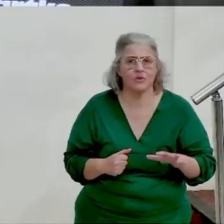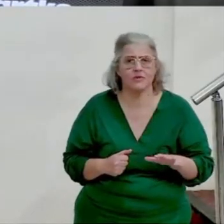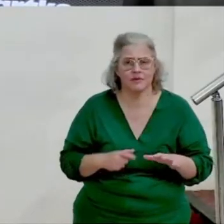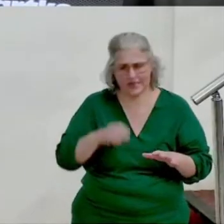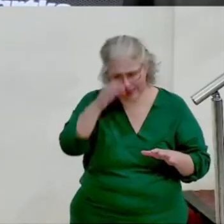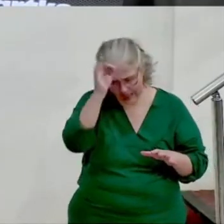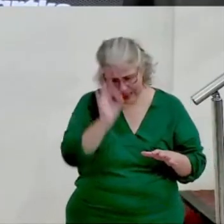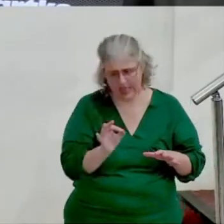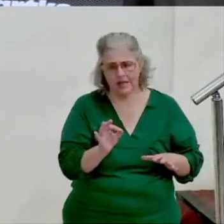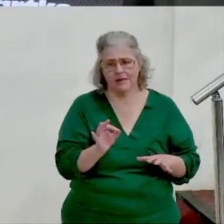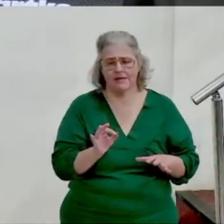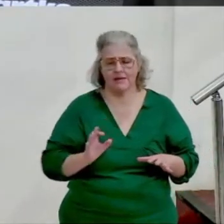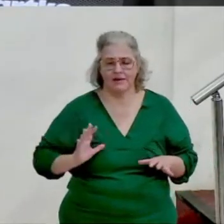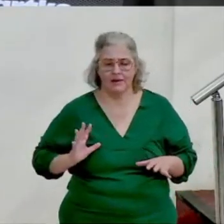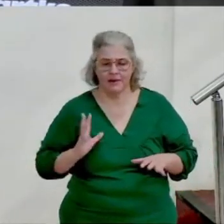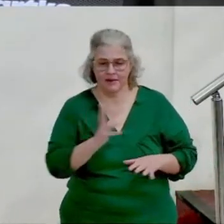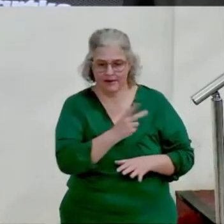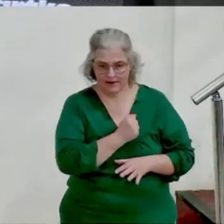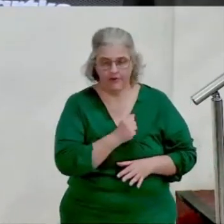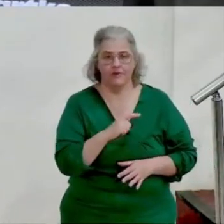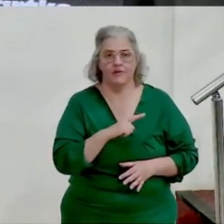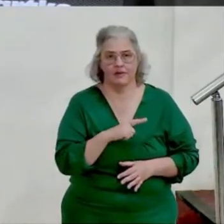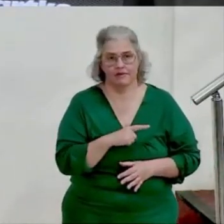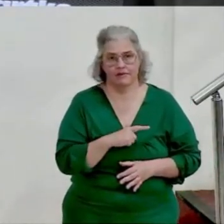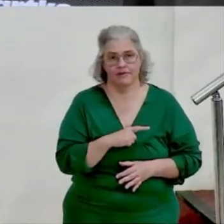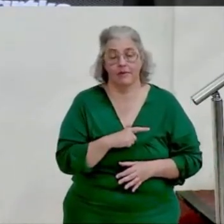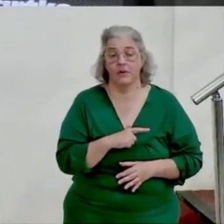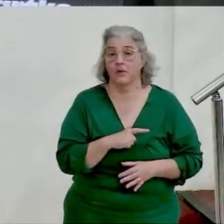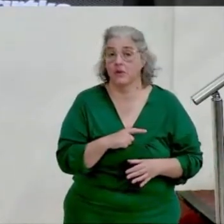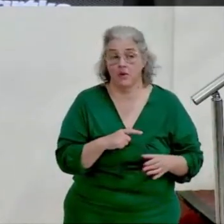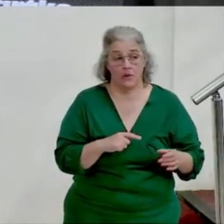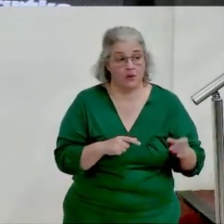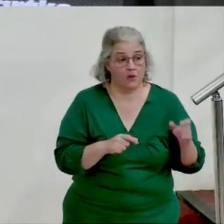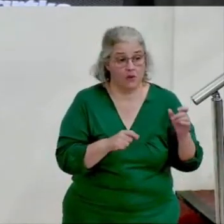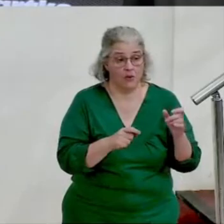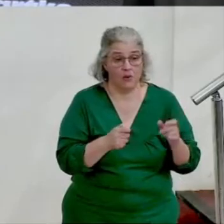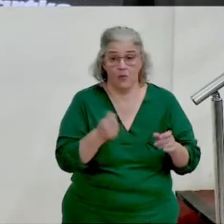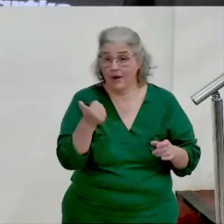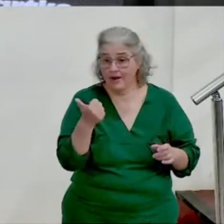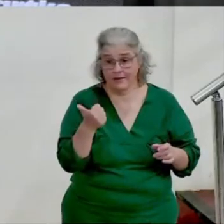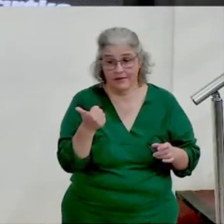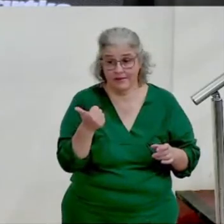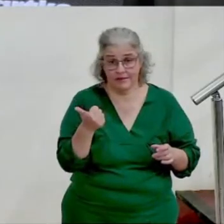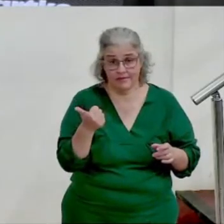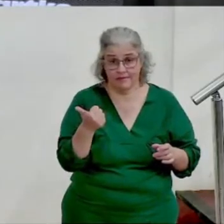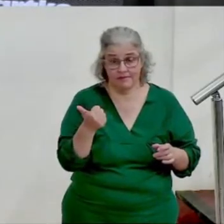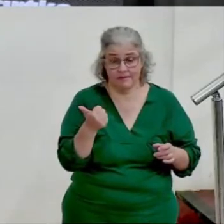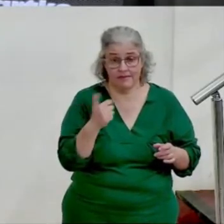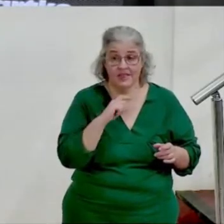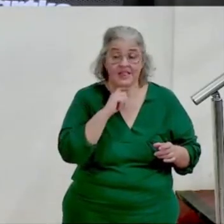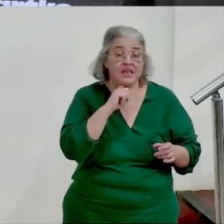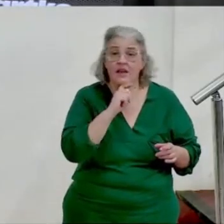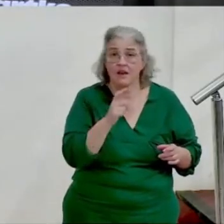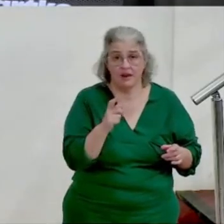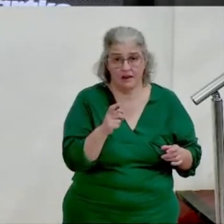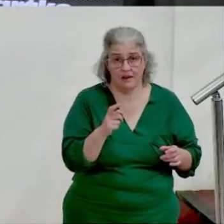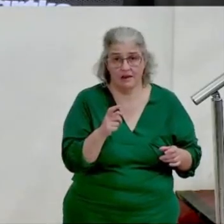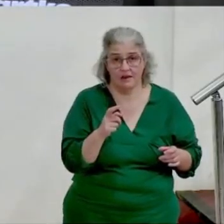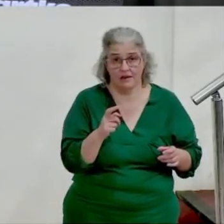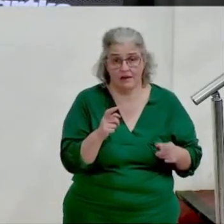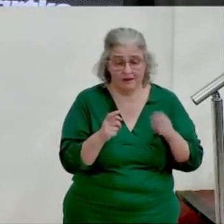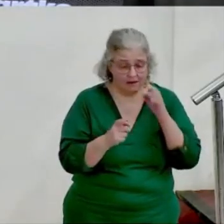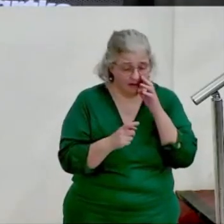salvação. Ou seja, quase nenhum deles tem certeza de que estará seguro naquele